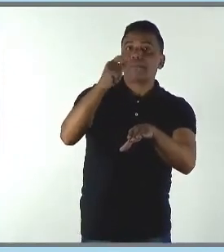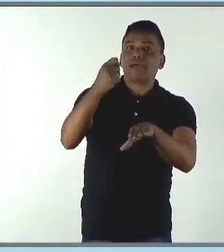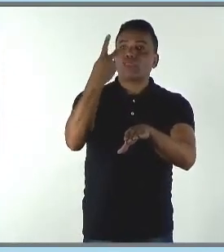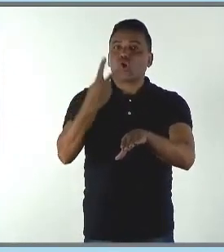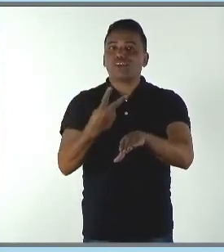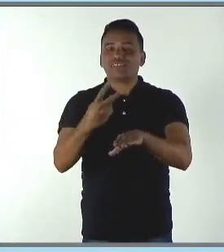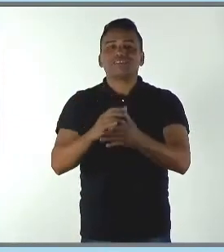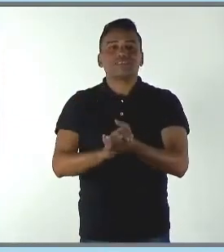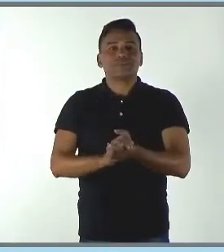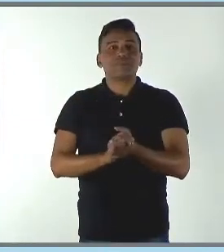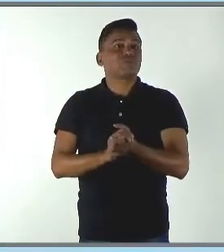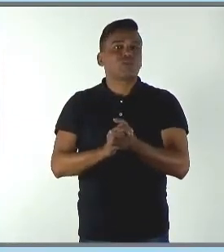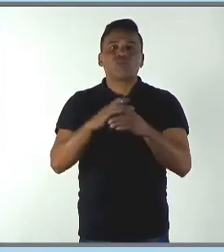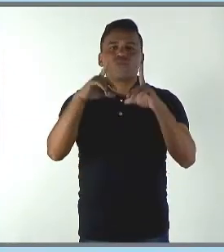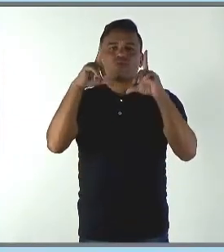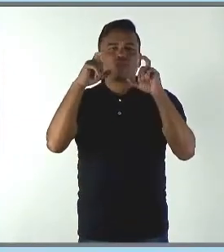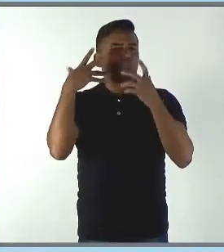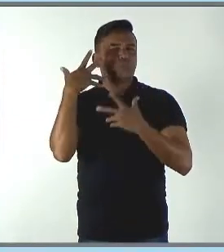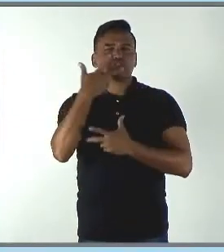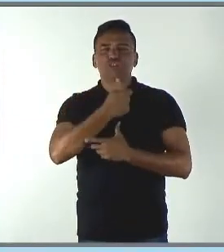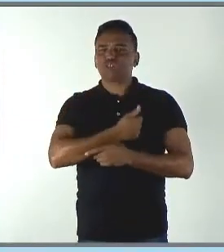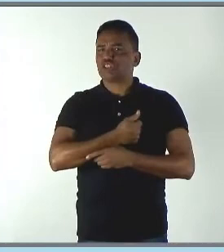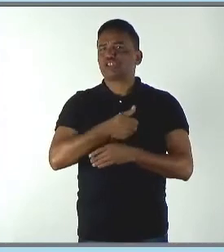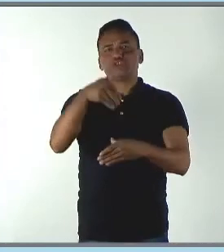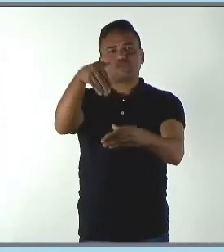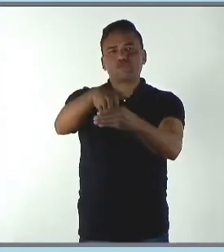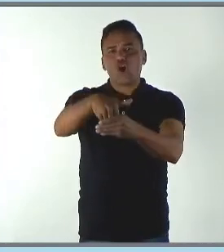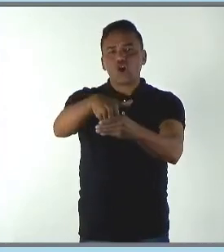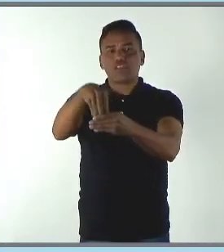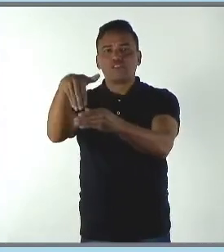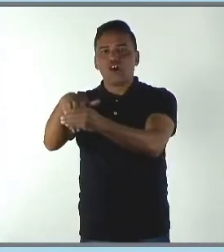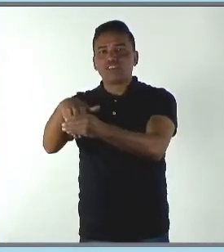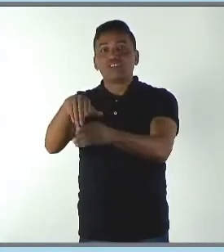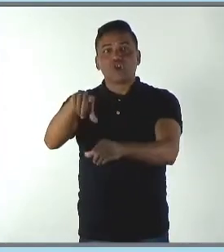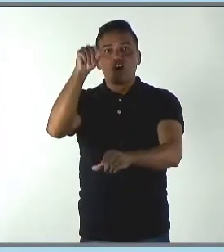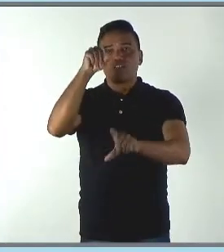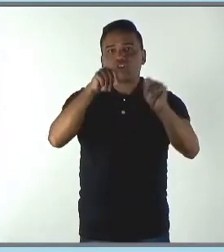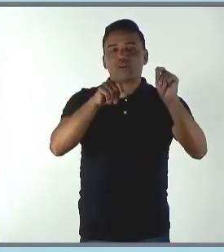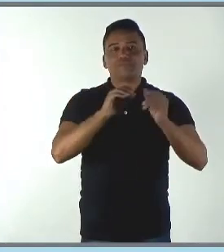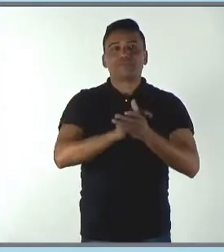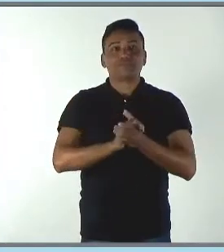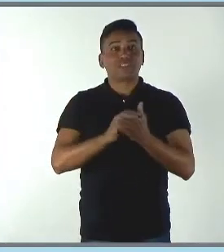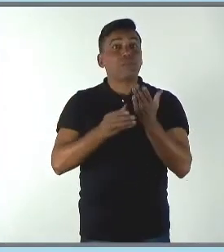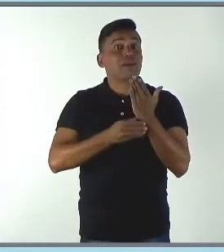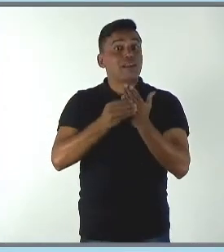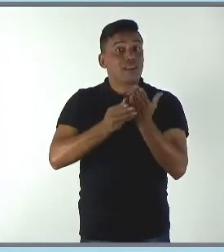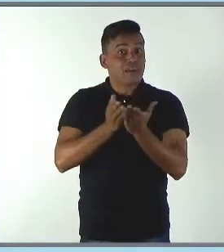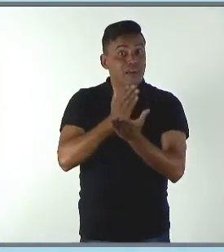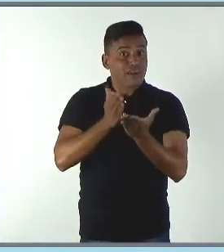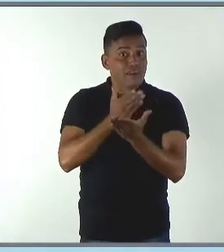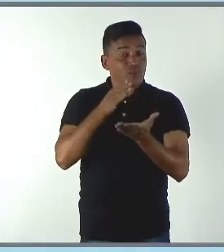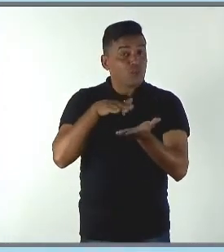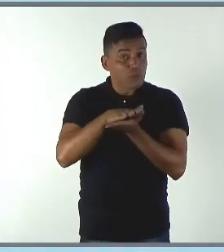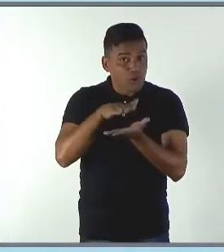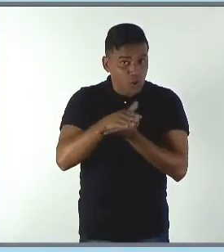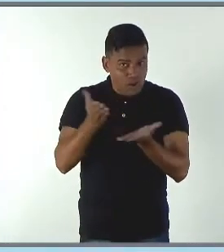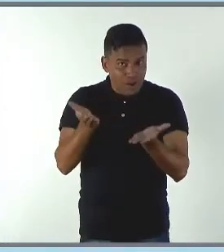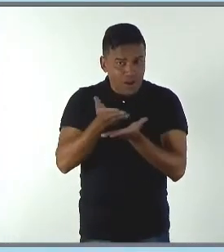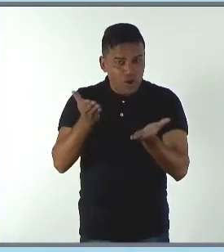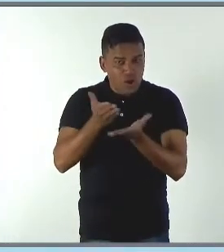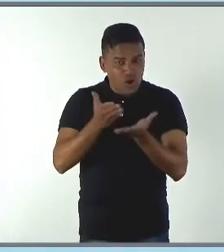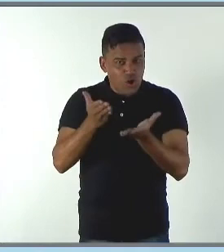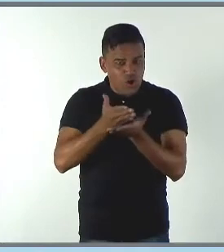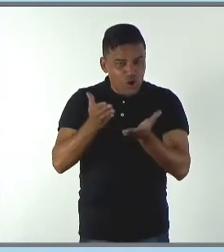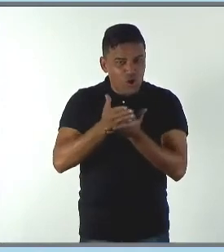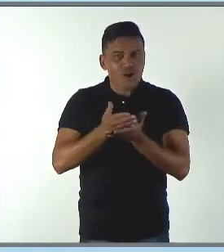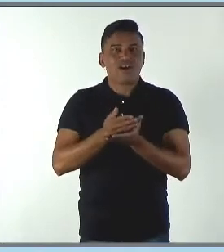Masa, da Maria Mazarello, e tem um livro que saiu agora pela Moinhos Conta Fios também, chama Prezada Editora, que